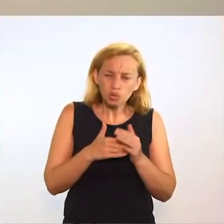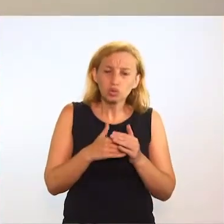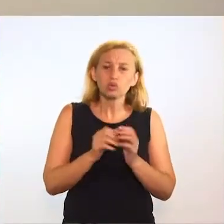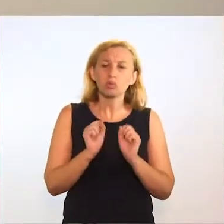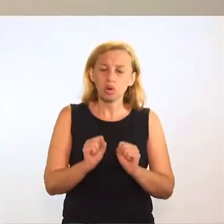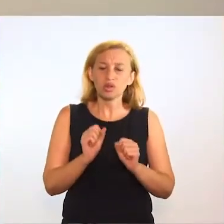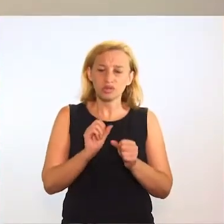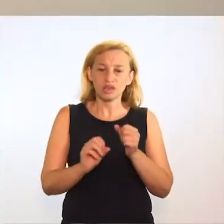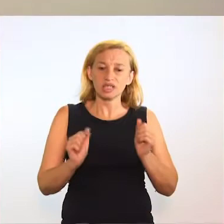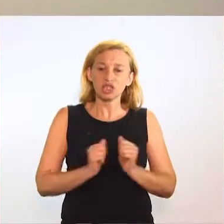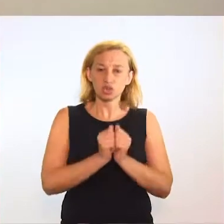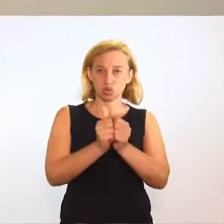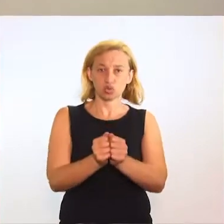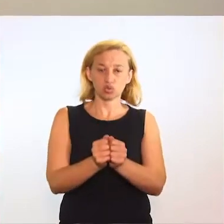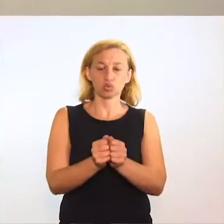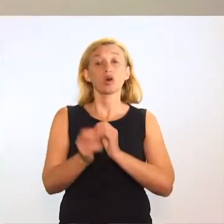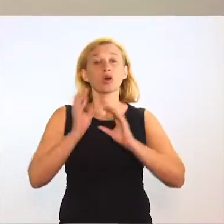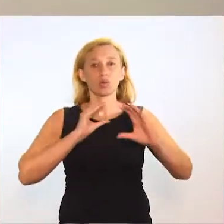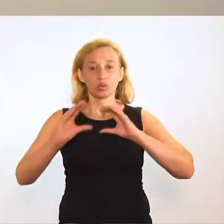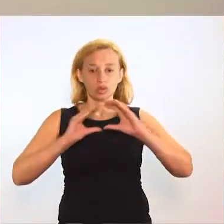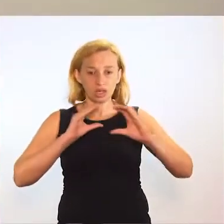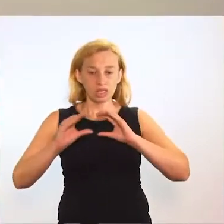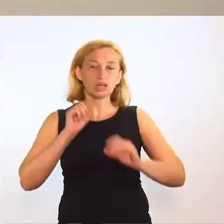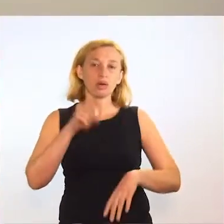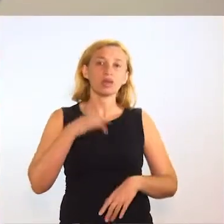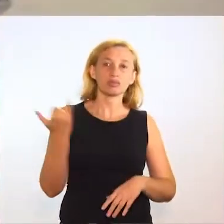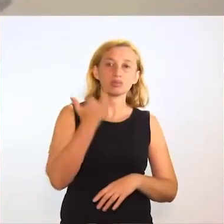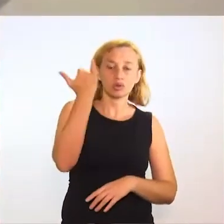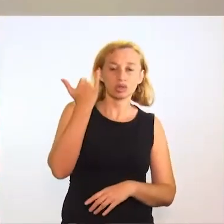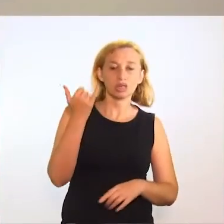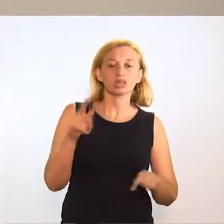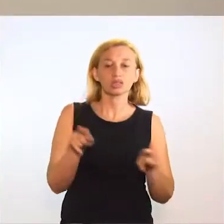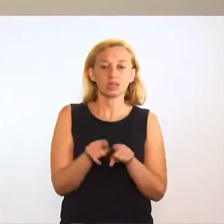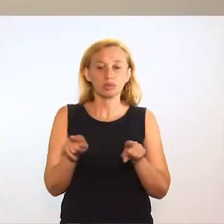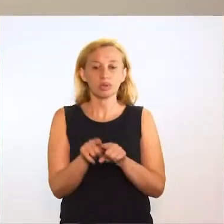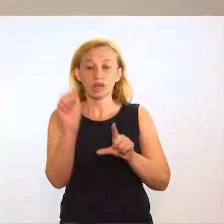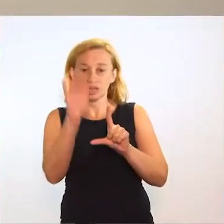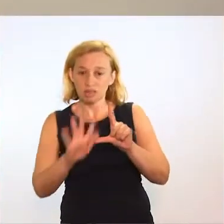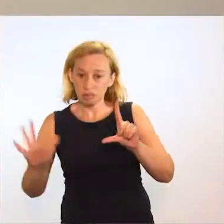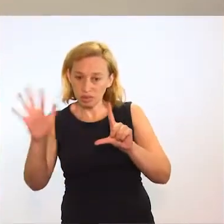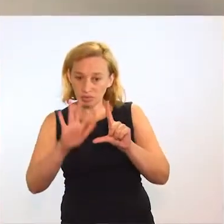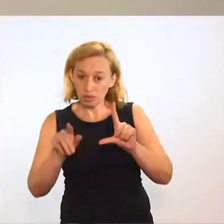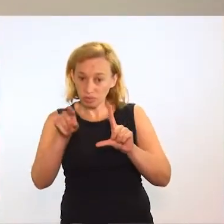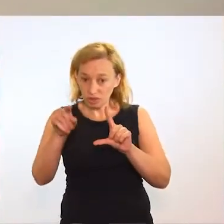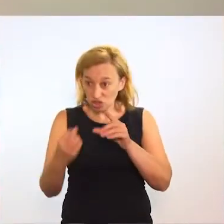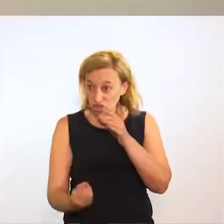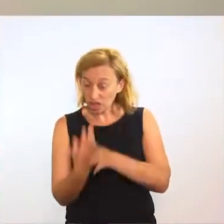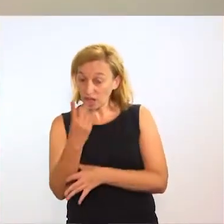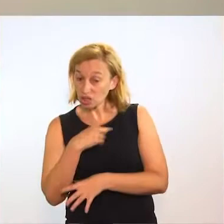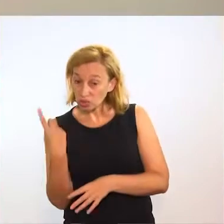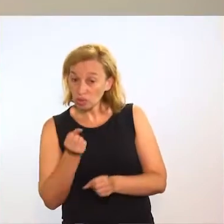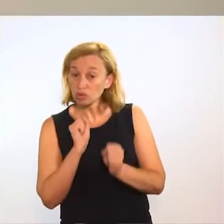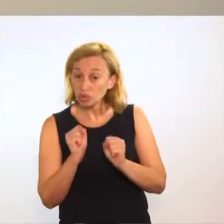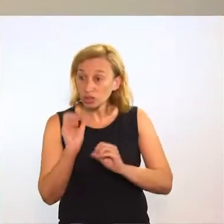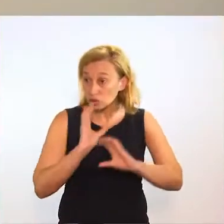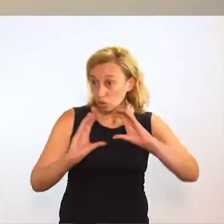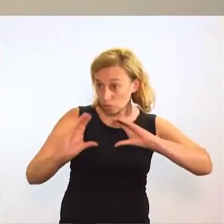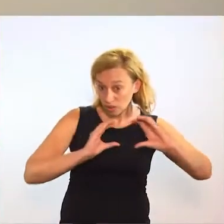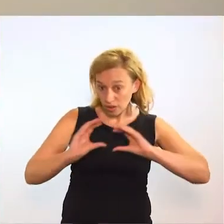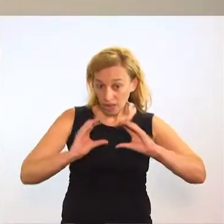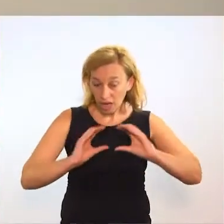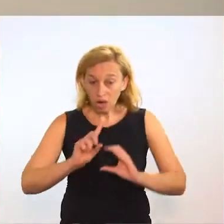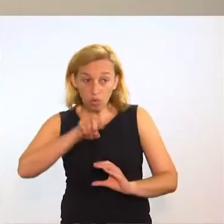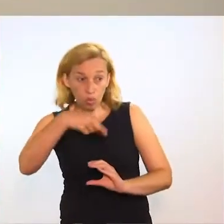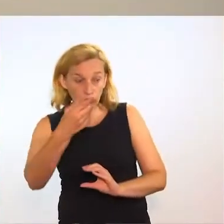Todo mundo pode, né? Então eu vejo esse viés da comunicação muito importante, assim como essa plataforma que vocês criaram para que a